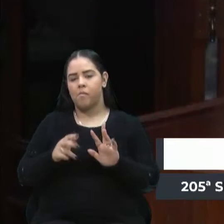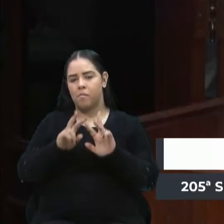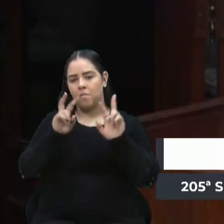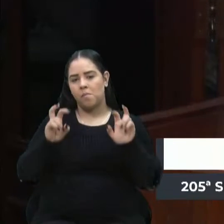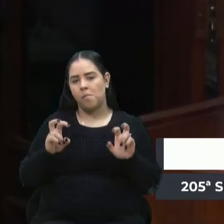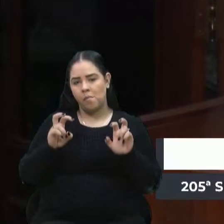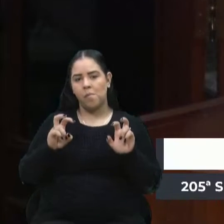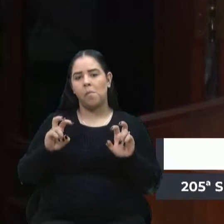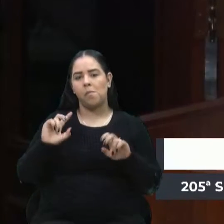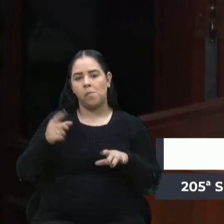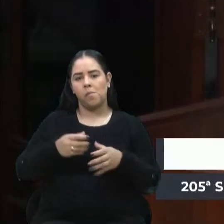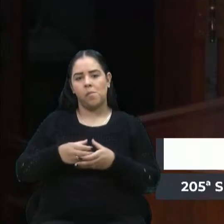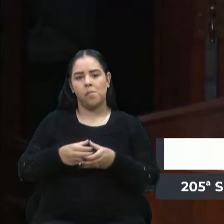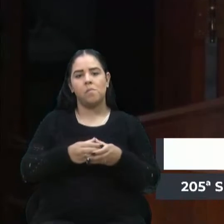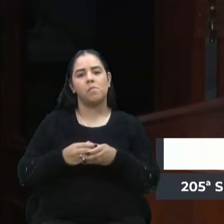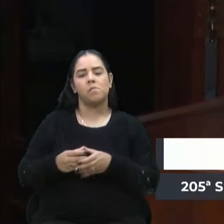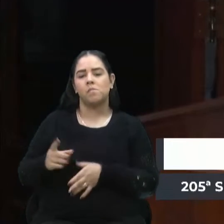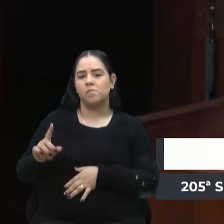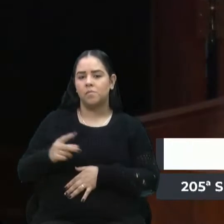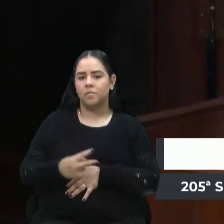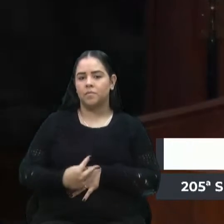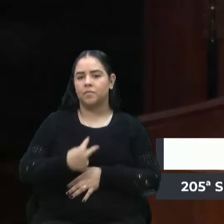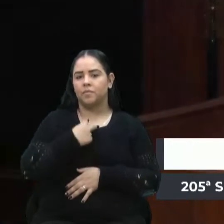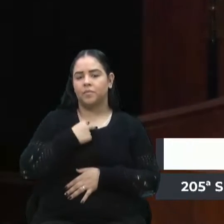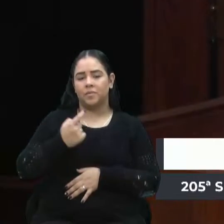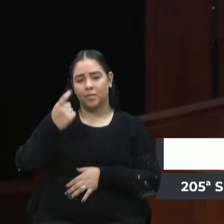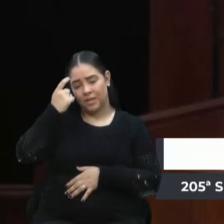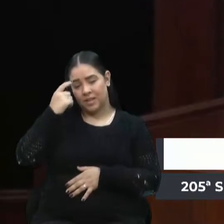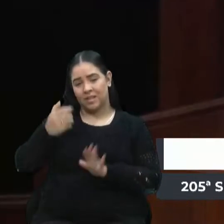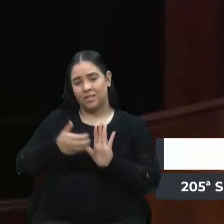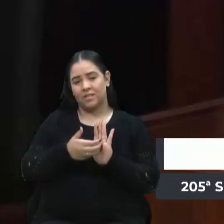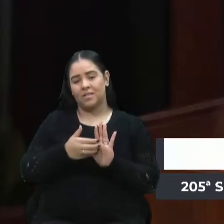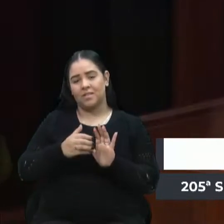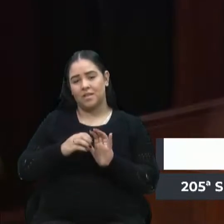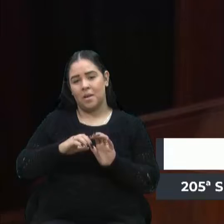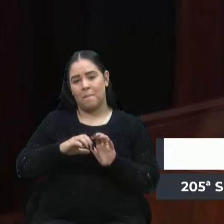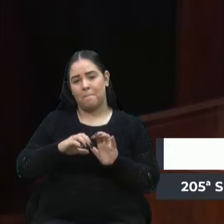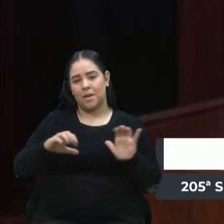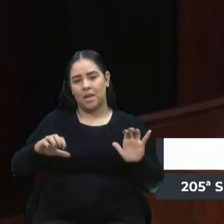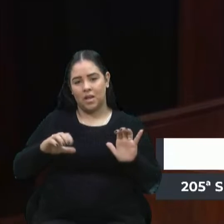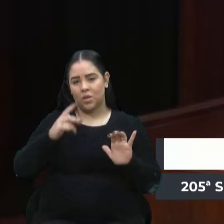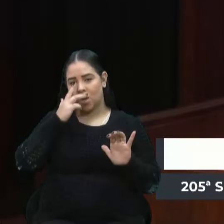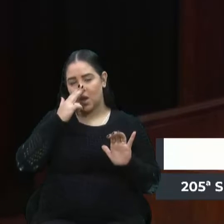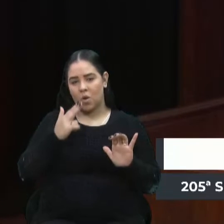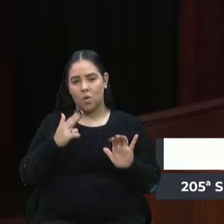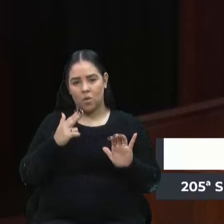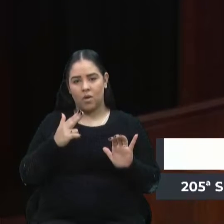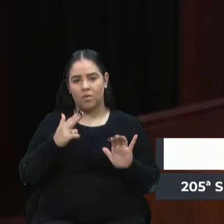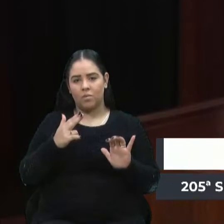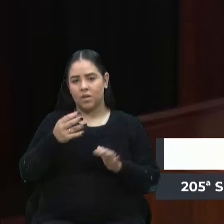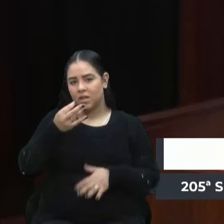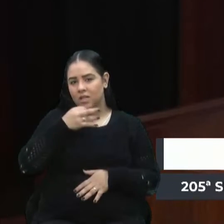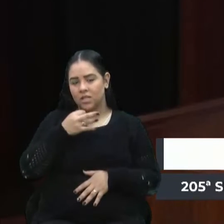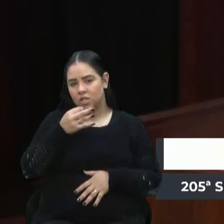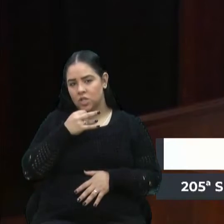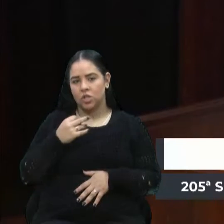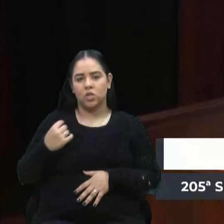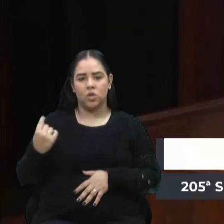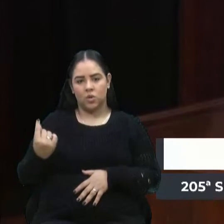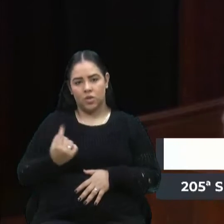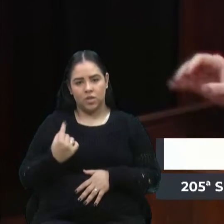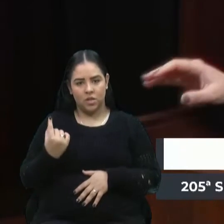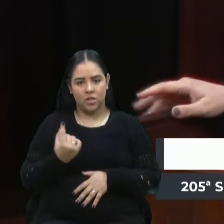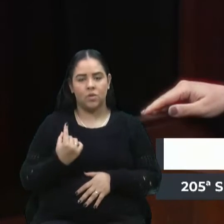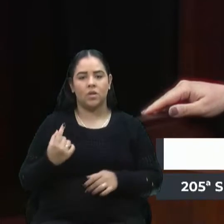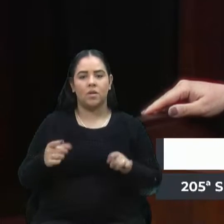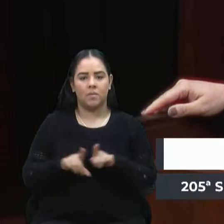que o turismo ele não pode ser pensado isoladamente, né, como se fosse uma ilha, como se Caxias fosse uma ilha, Antônio Prado